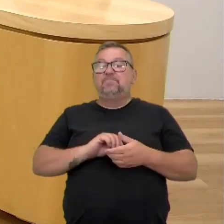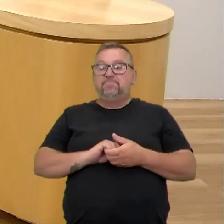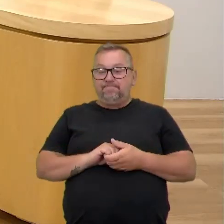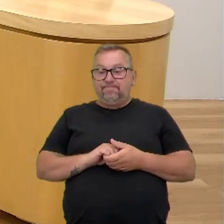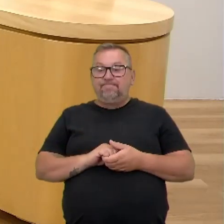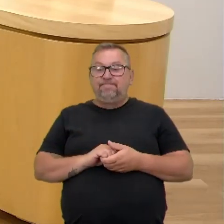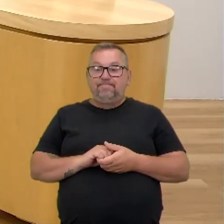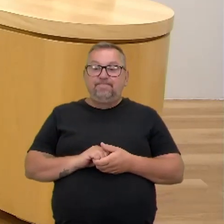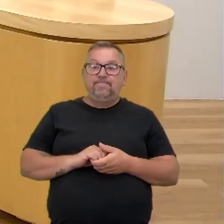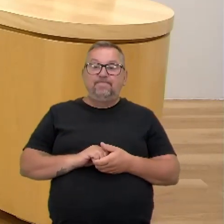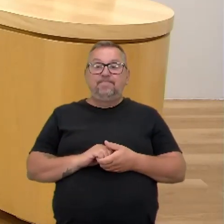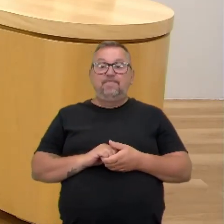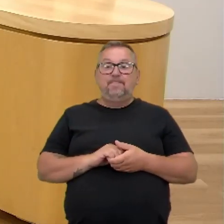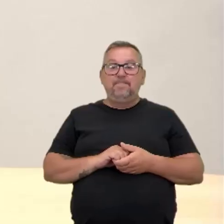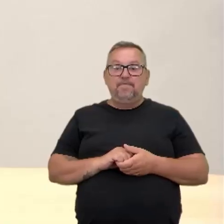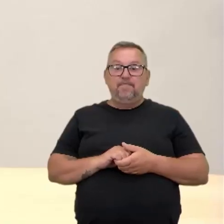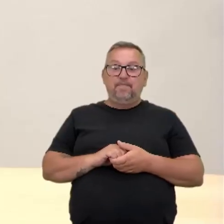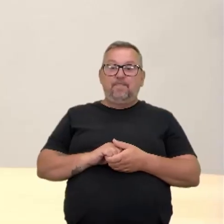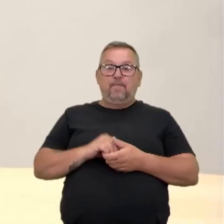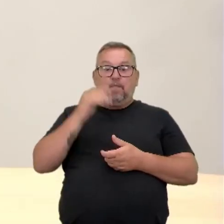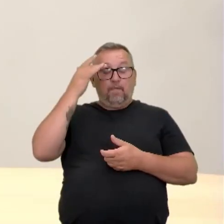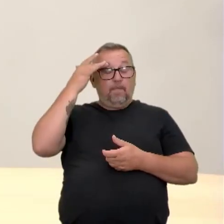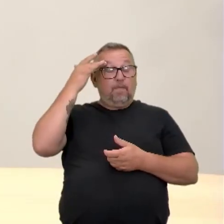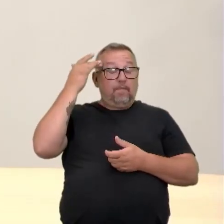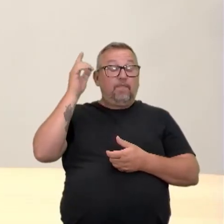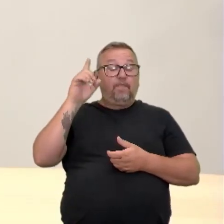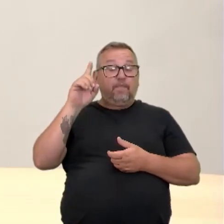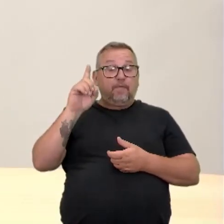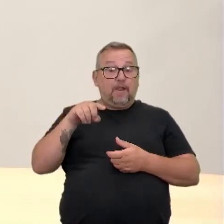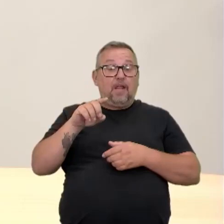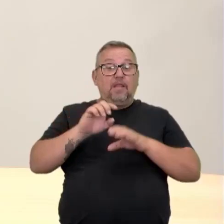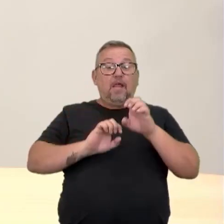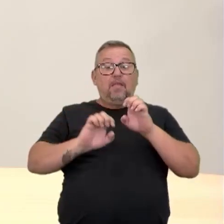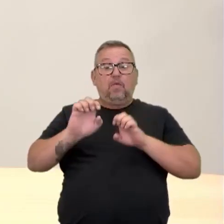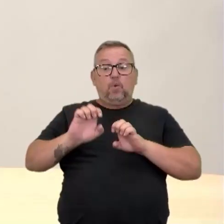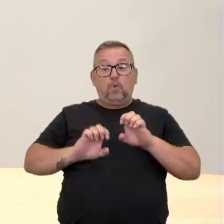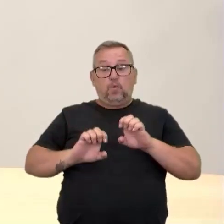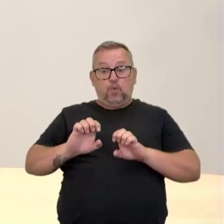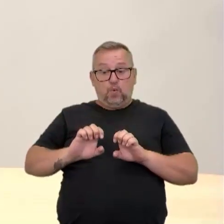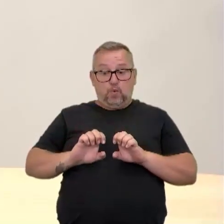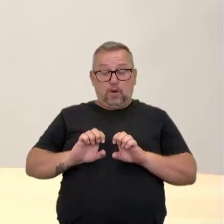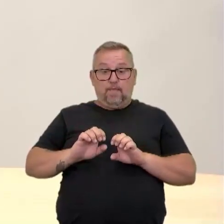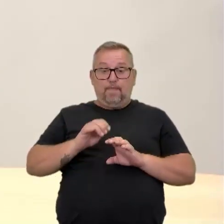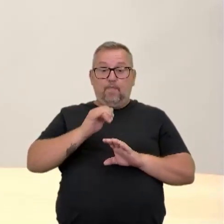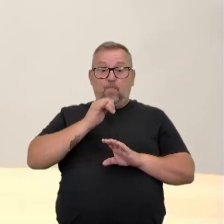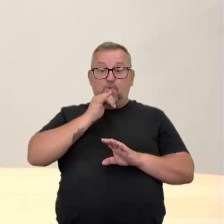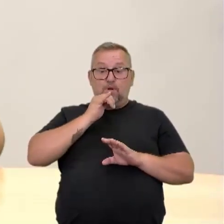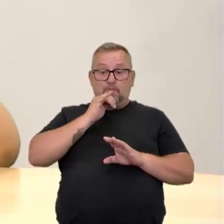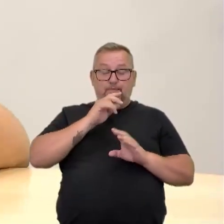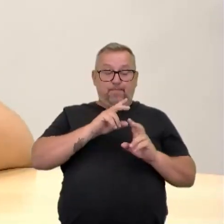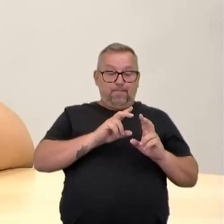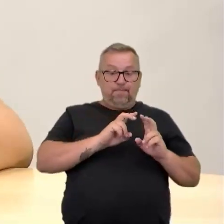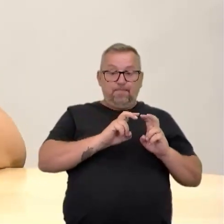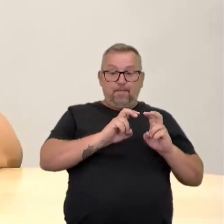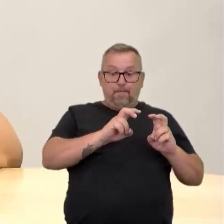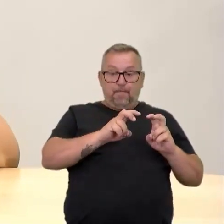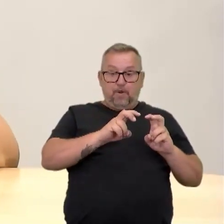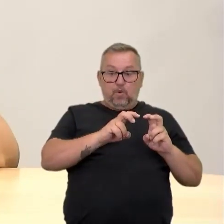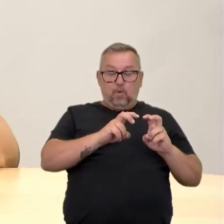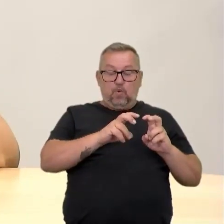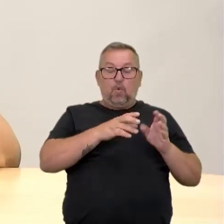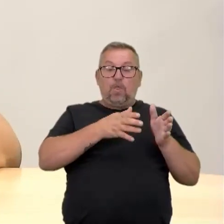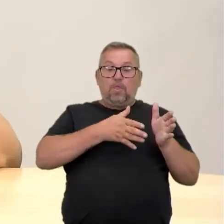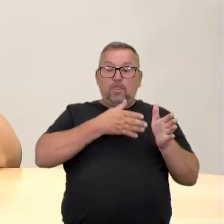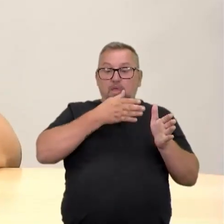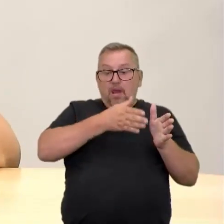gente for pensar, isso é uma coisa estrutural. Por exemplo, se você tem metrô, se você tem transporte público perto